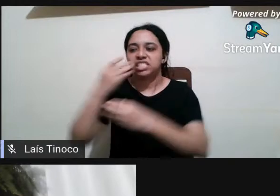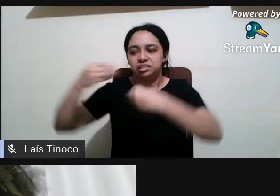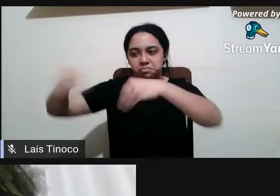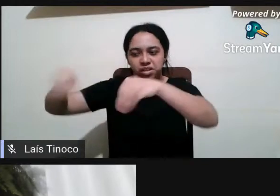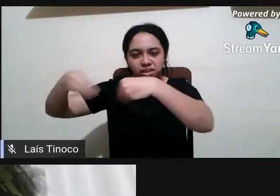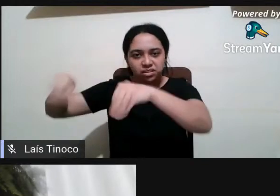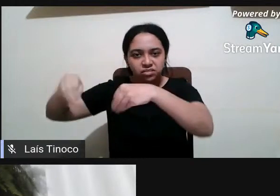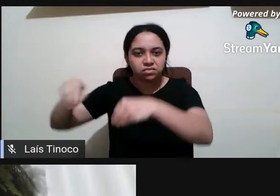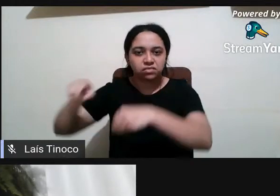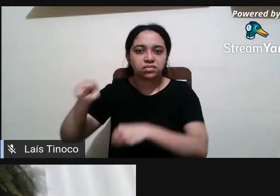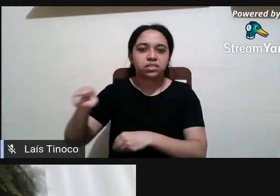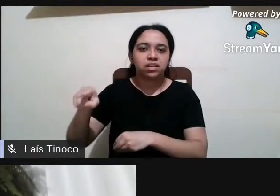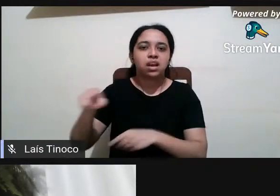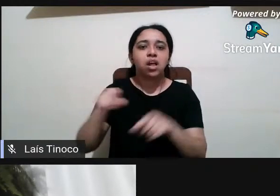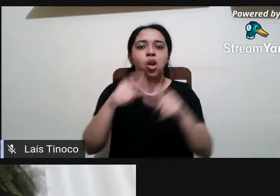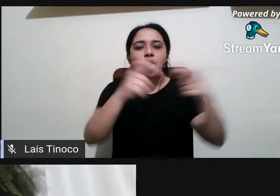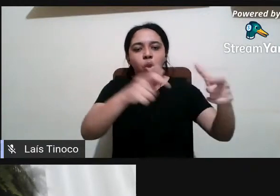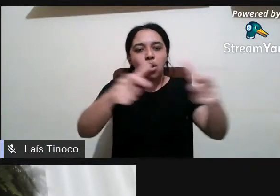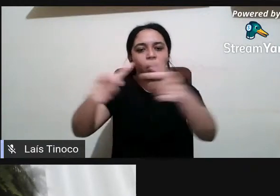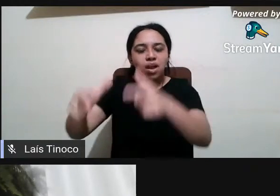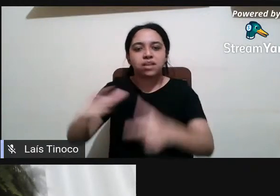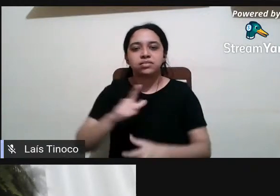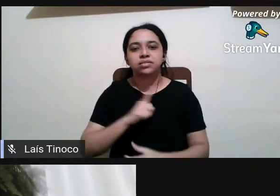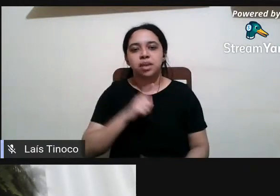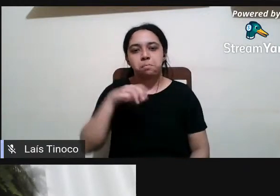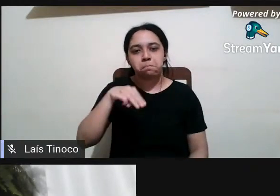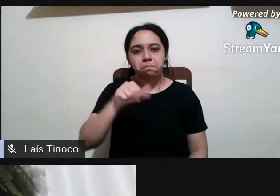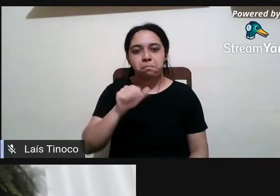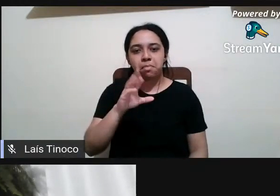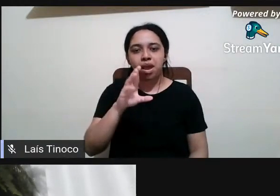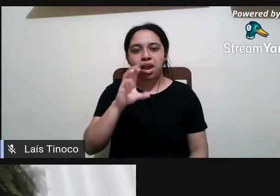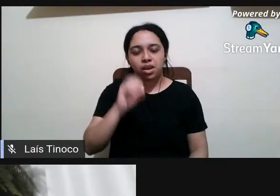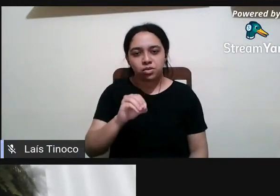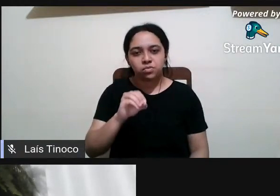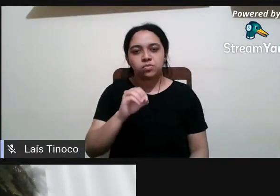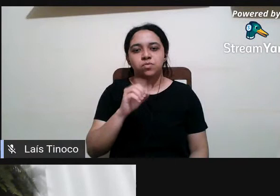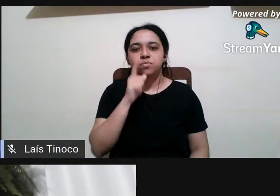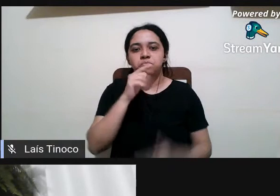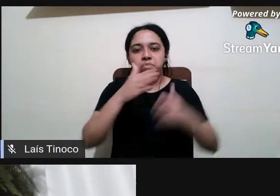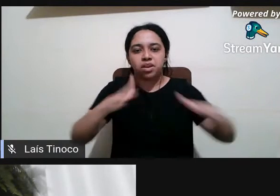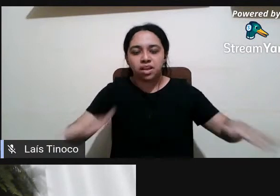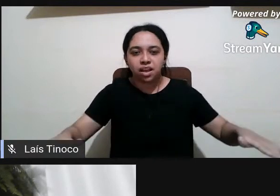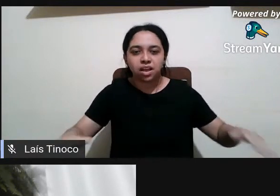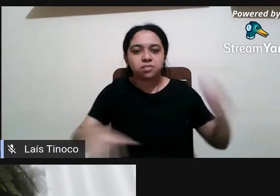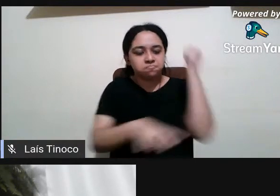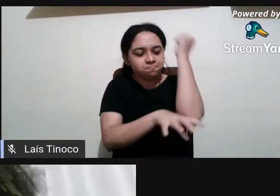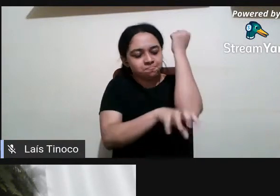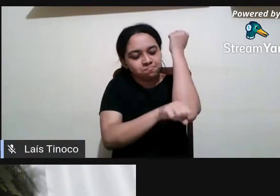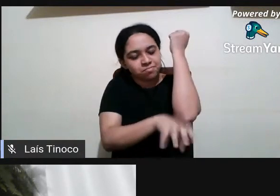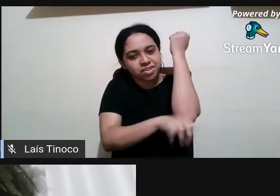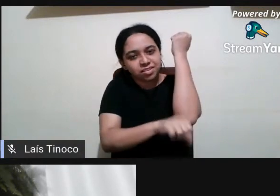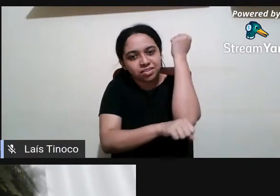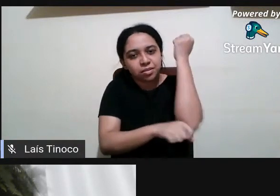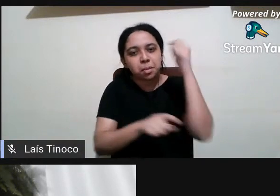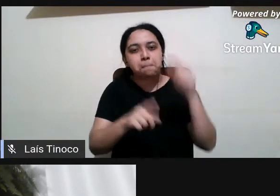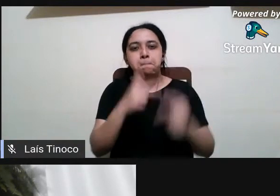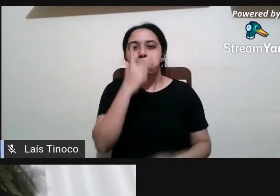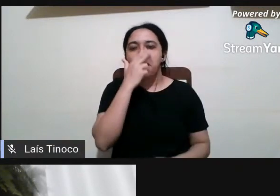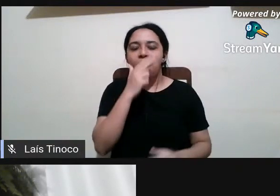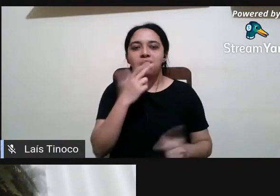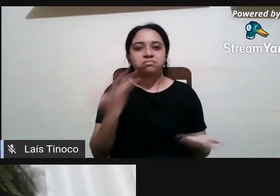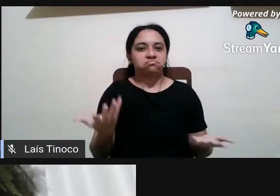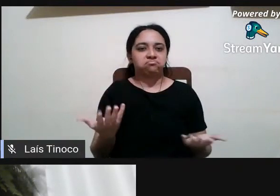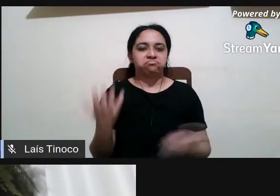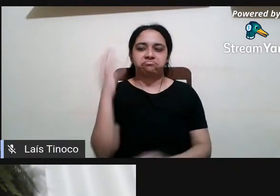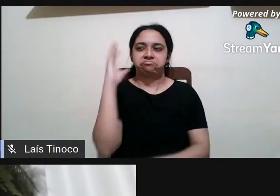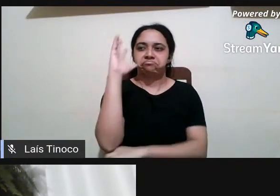locais onde tem as macromarés, os manguezais parecem uma árvore de Natal cheia de plástico, né? Sim. Então, tá